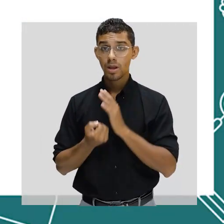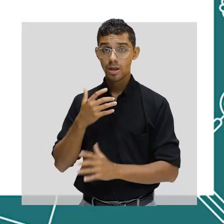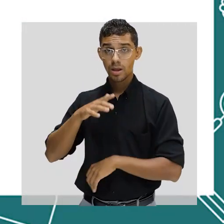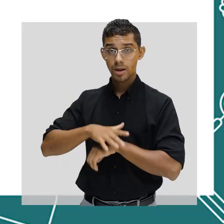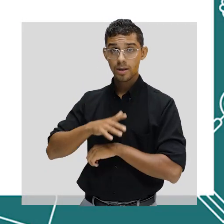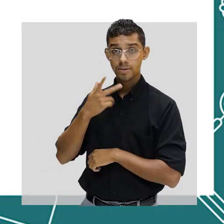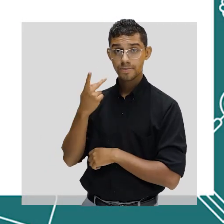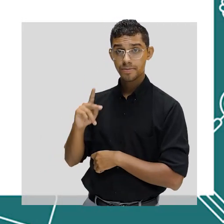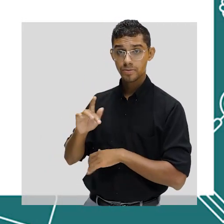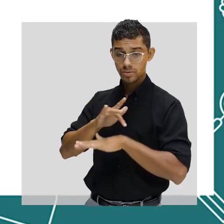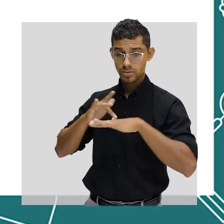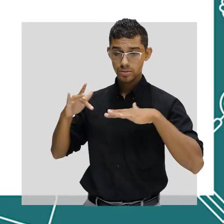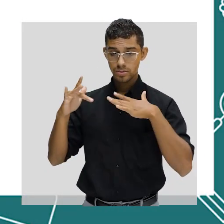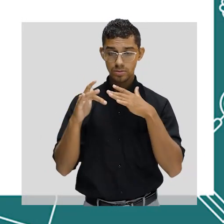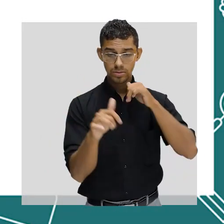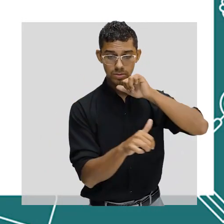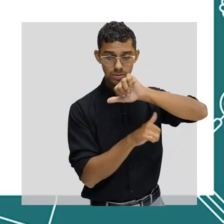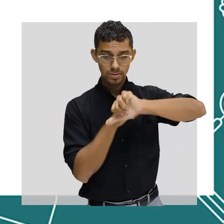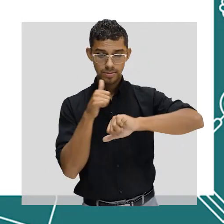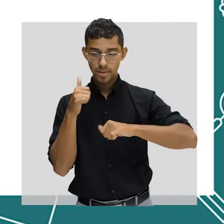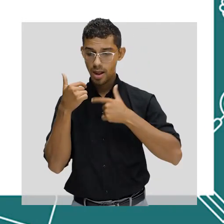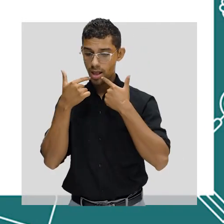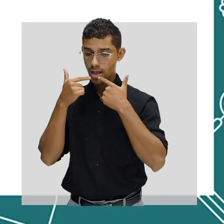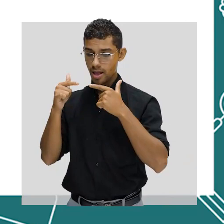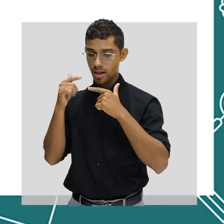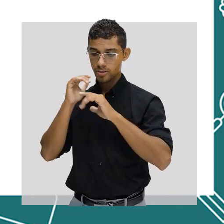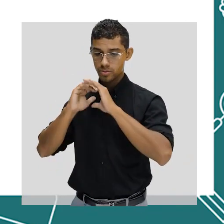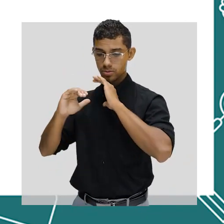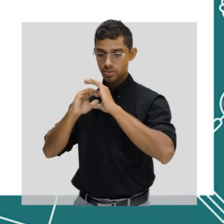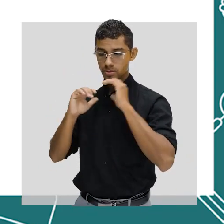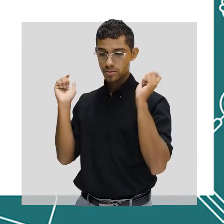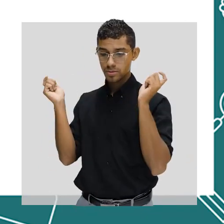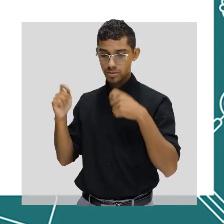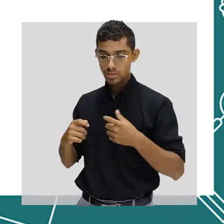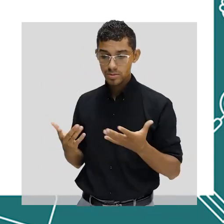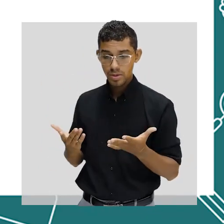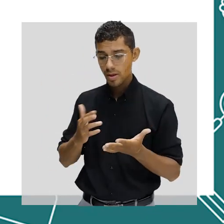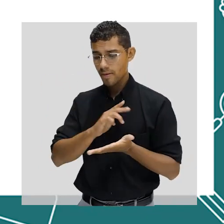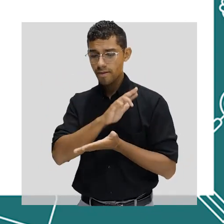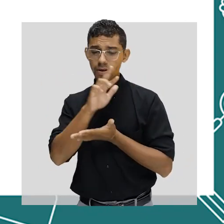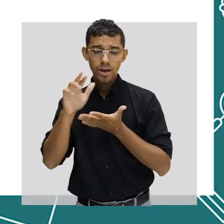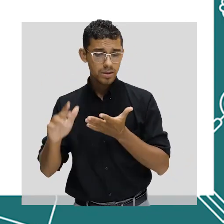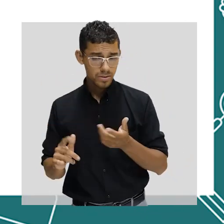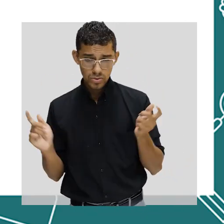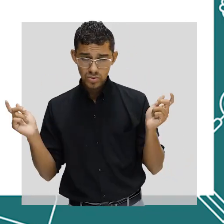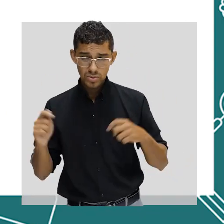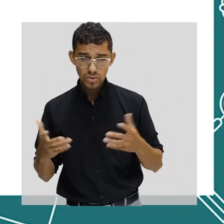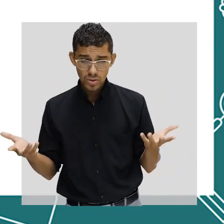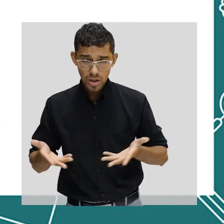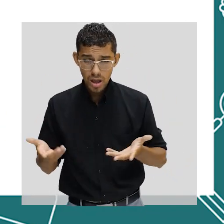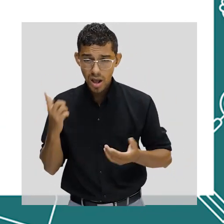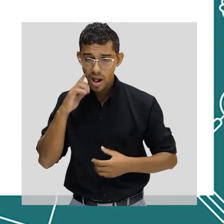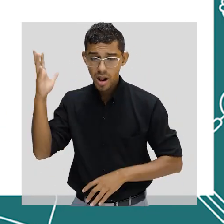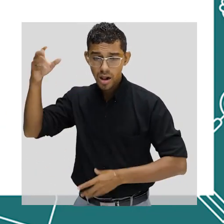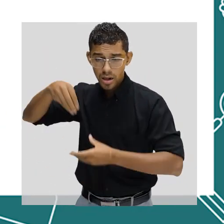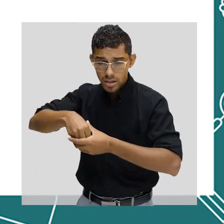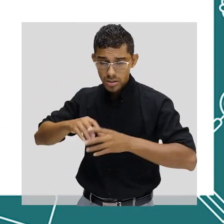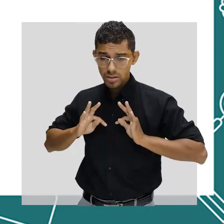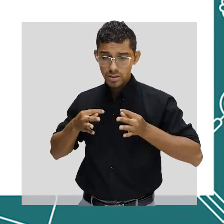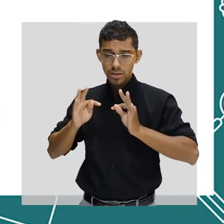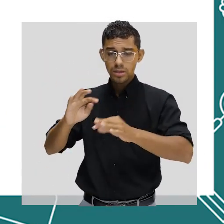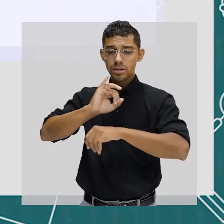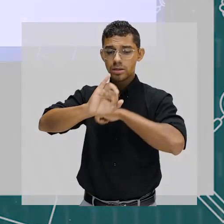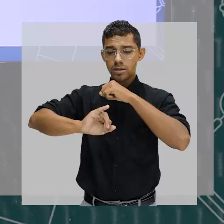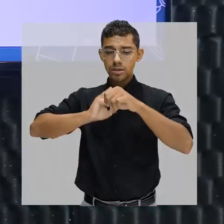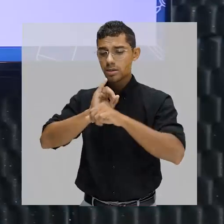redes sociais, houve uma transformação na nossa linguagem, porque existem formas, expressões lá dentro desse meio virtual